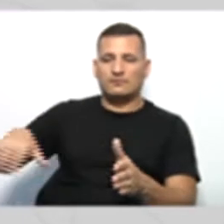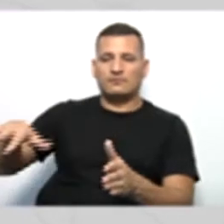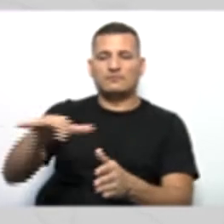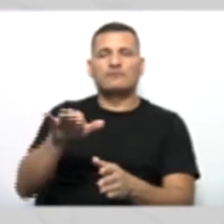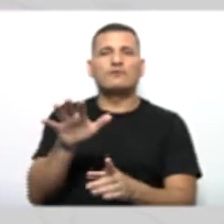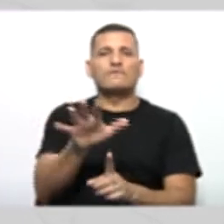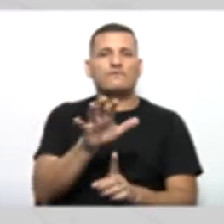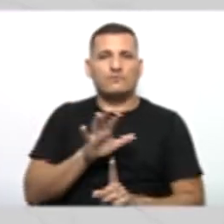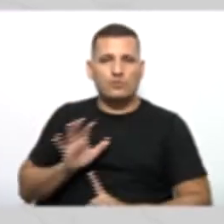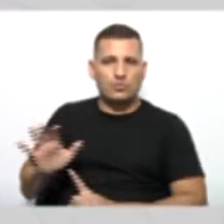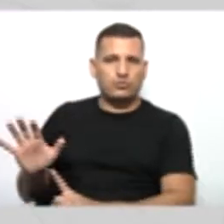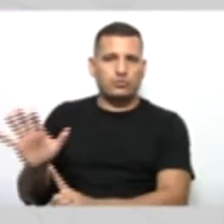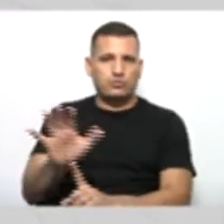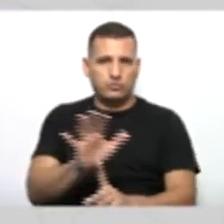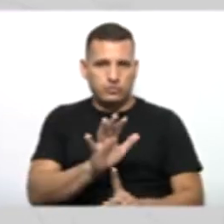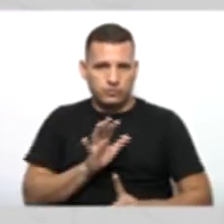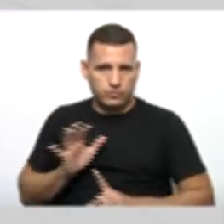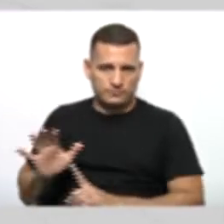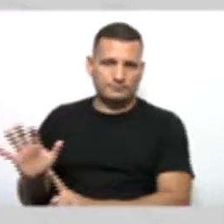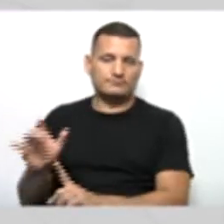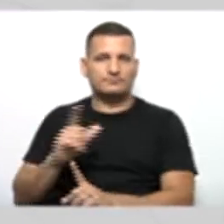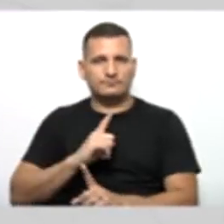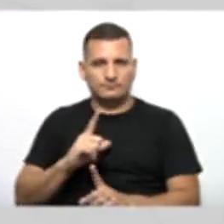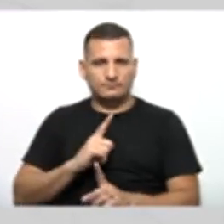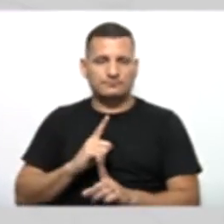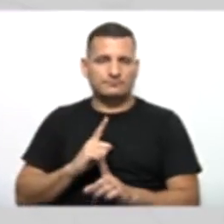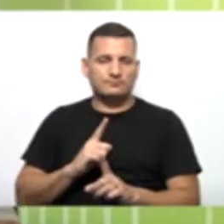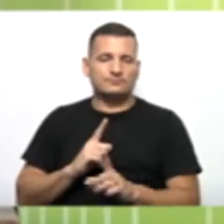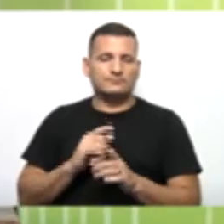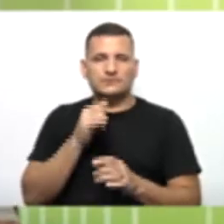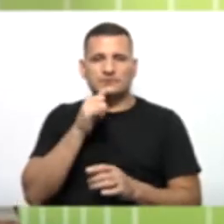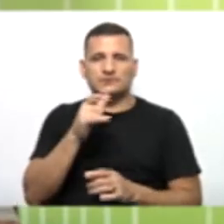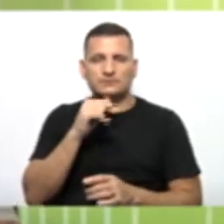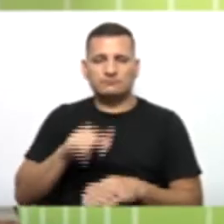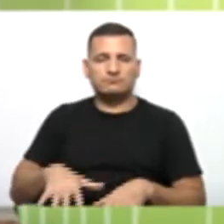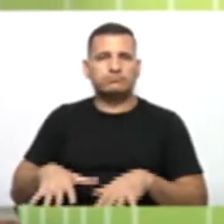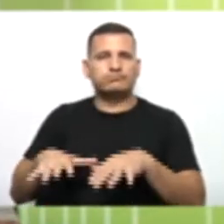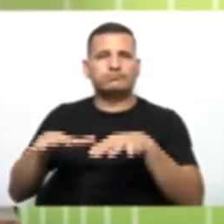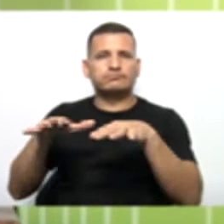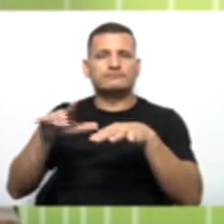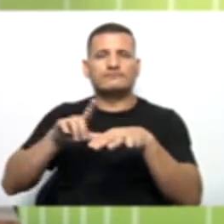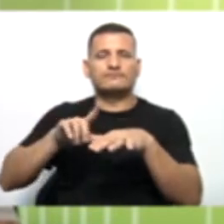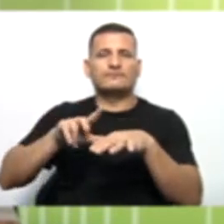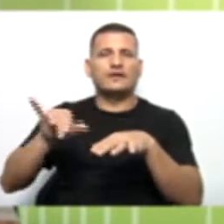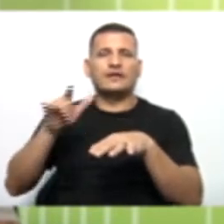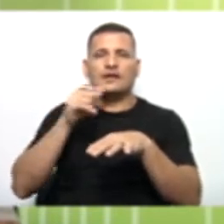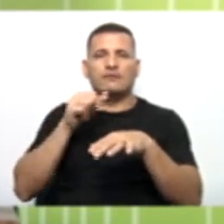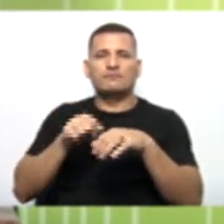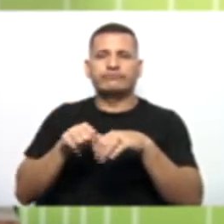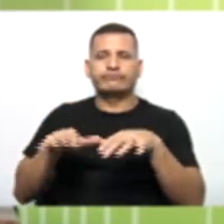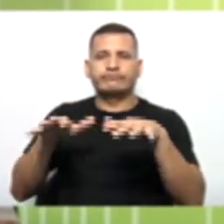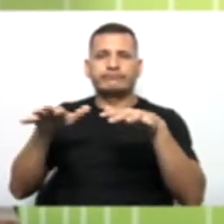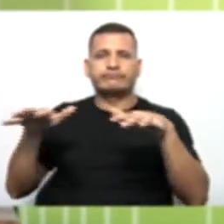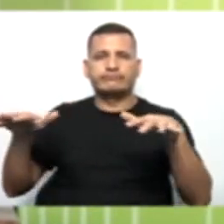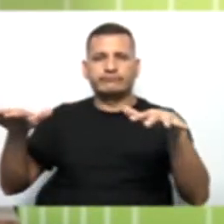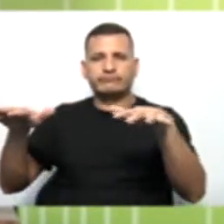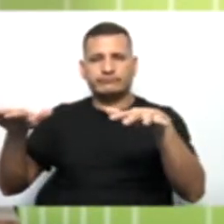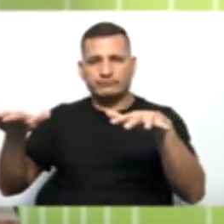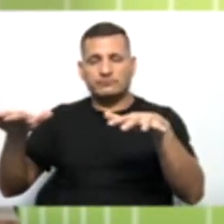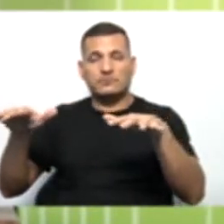aquelas matas que estão em volta dele, em uma enchente, elas vão ser alagadas e aquelas matas também vão influenciar aquele